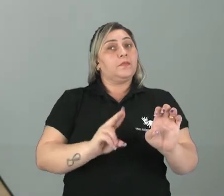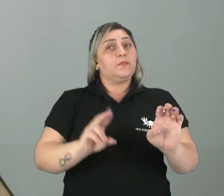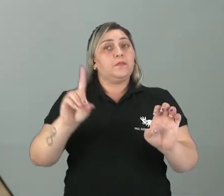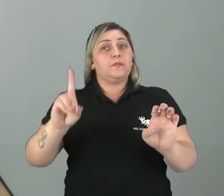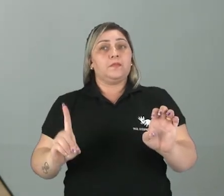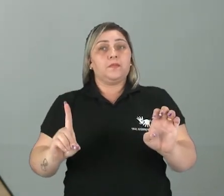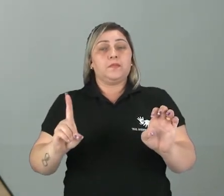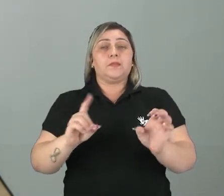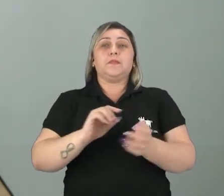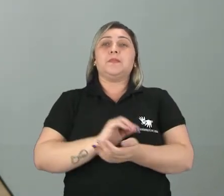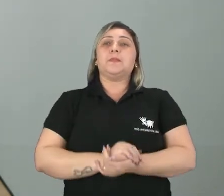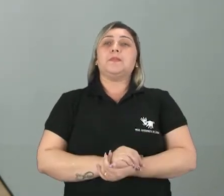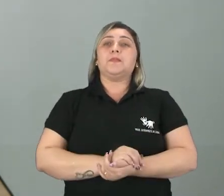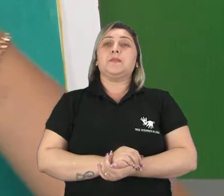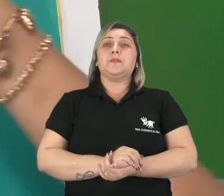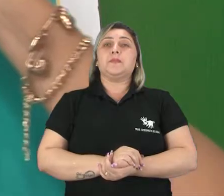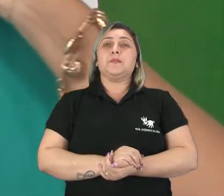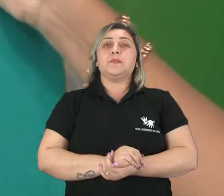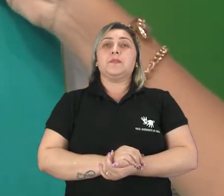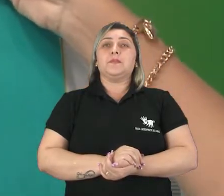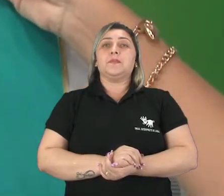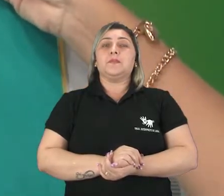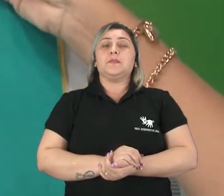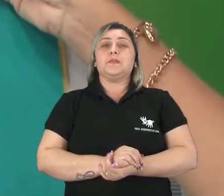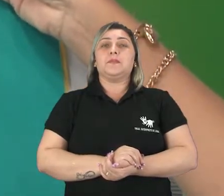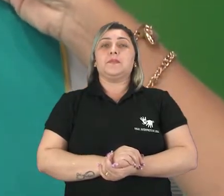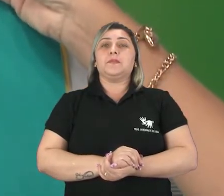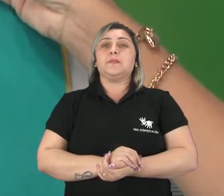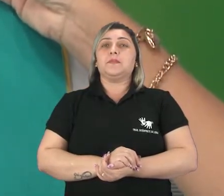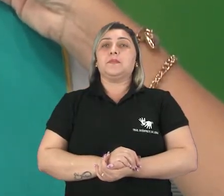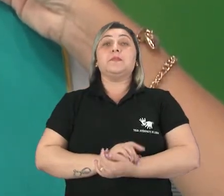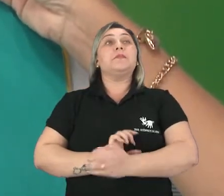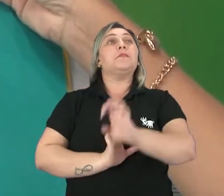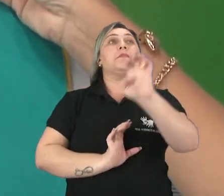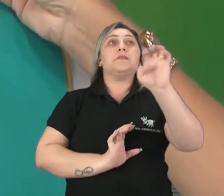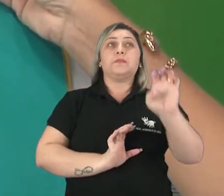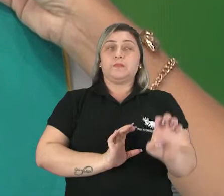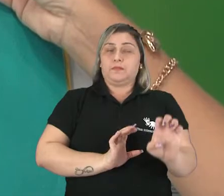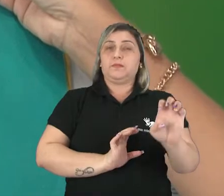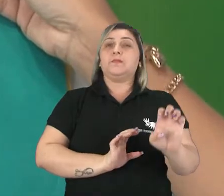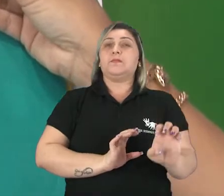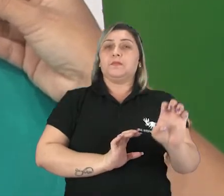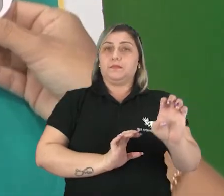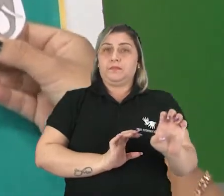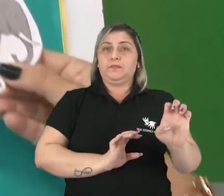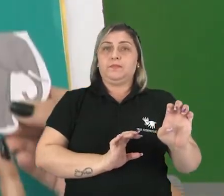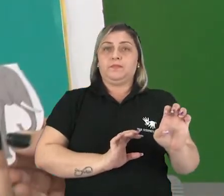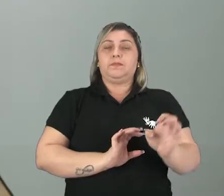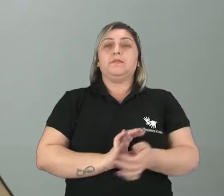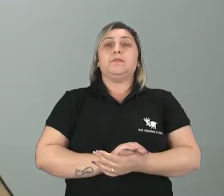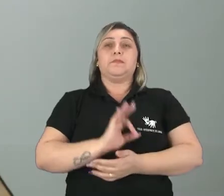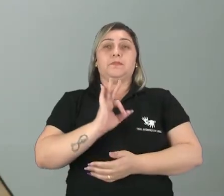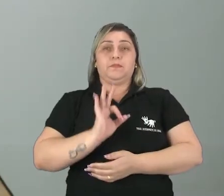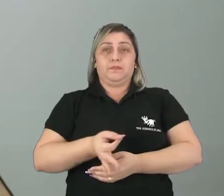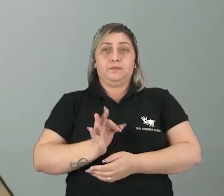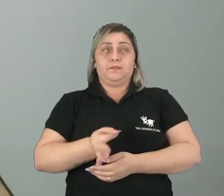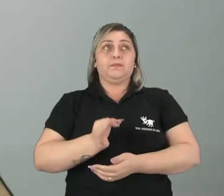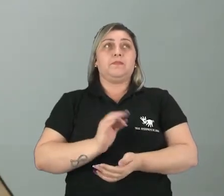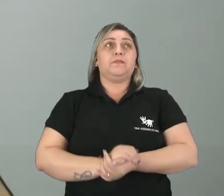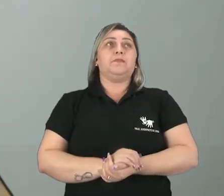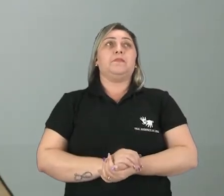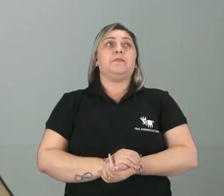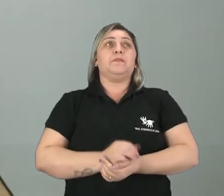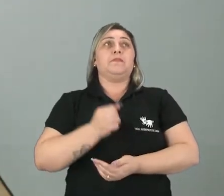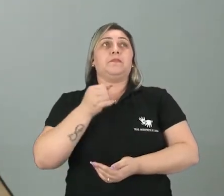ou para a direita ele está virado para a esquerda isso mesmo certo